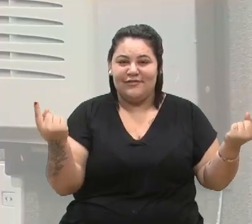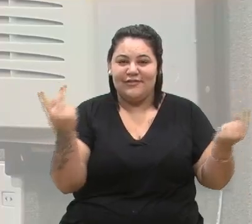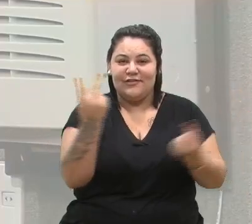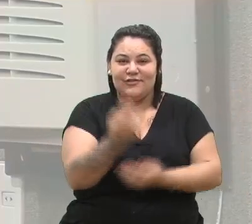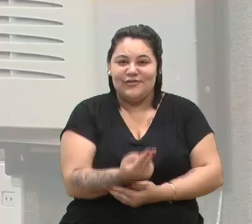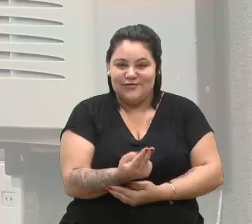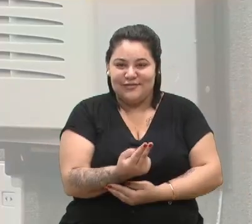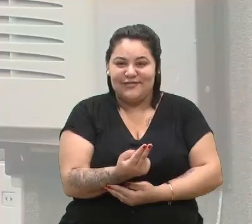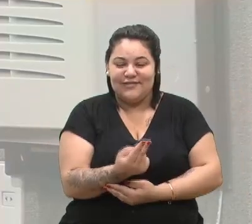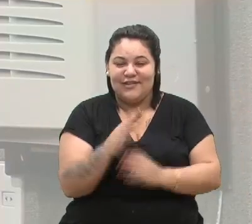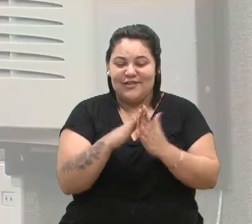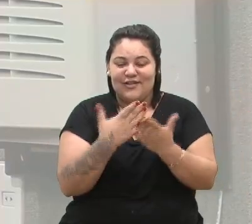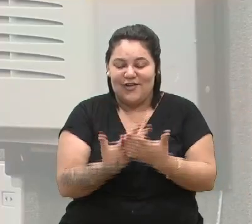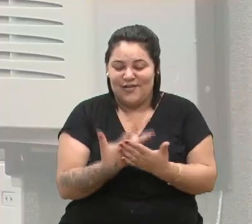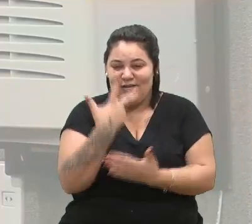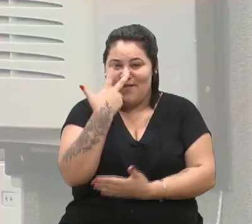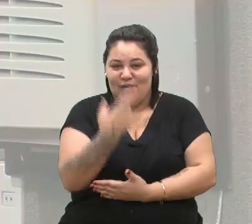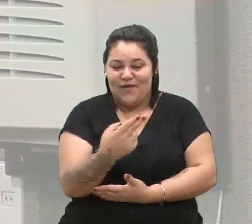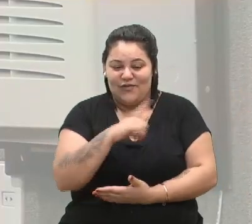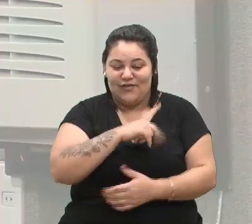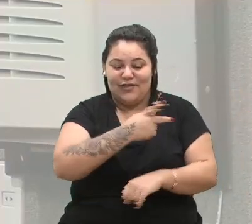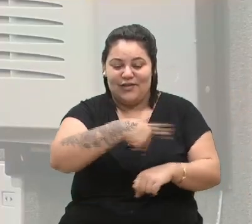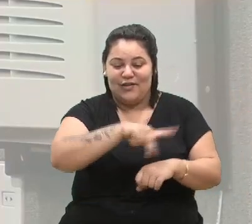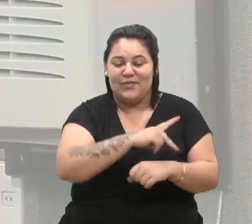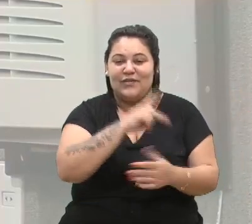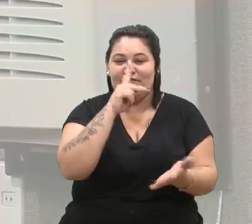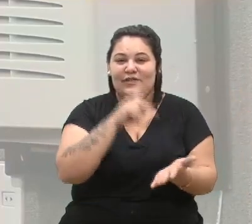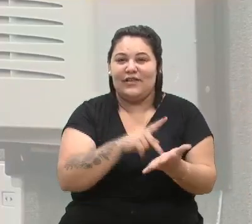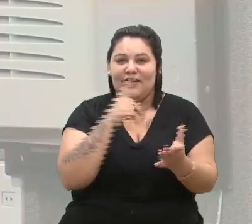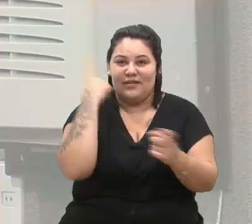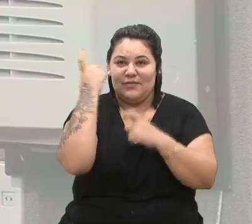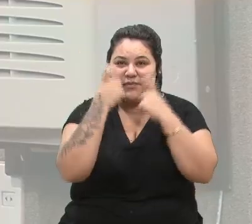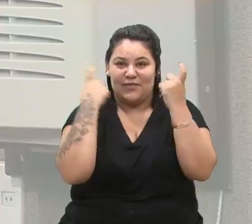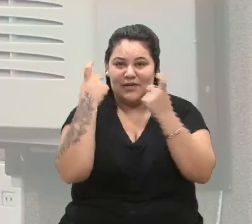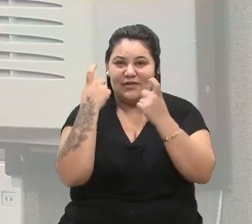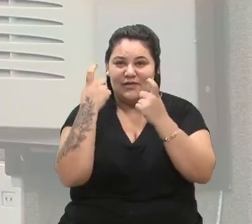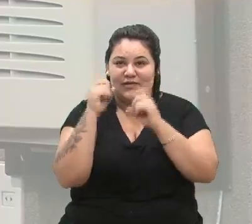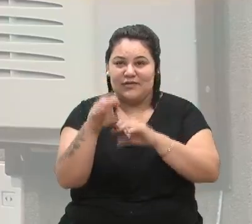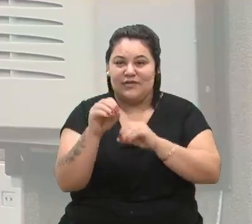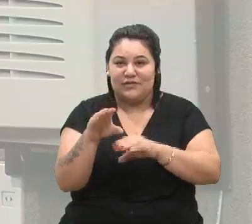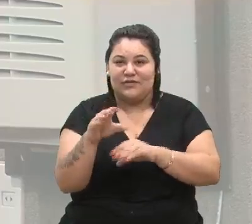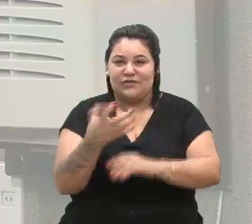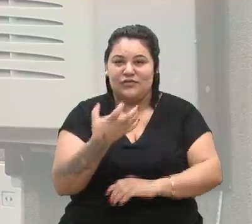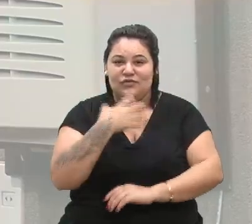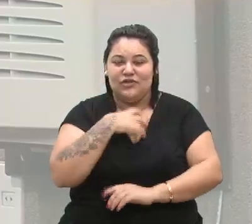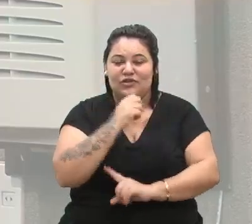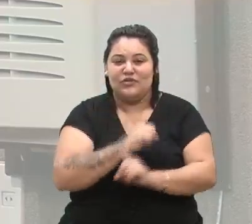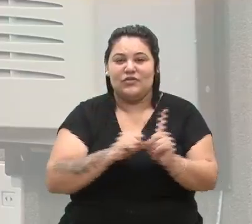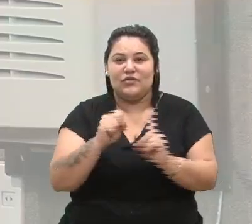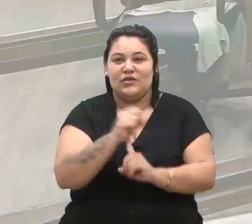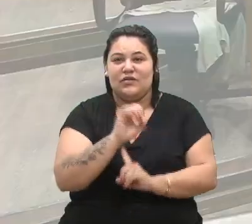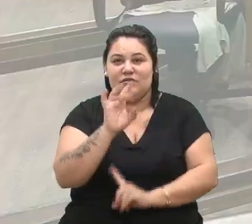teremos um país verdadeiramente preocupado com a educação e de maneira social. Era isso, senhora presidente.